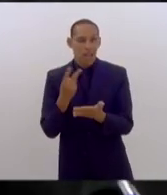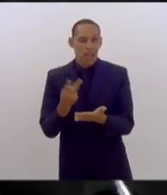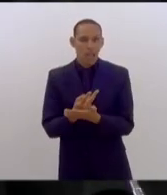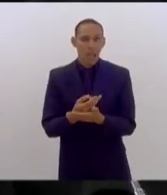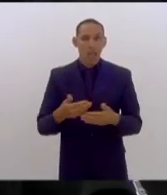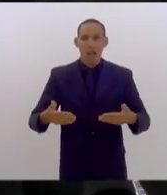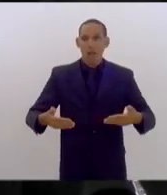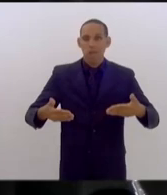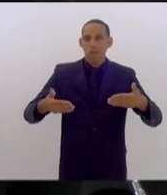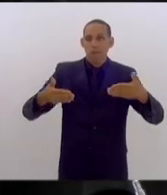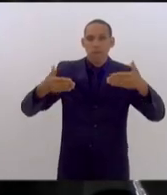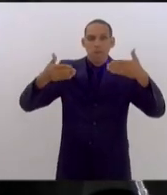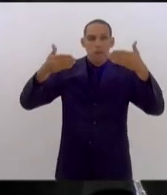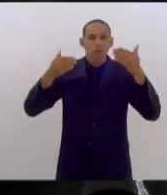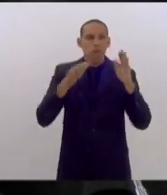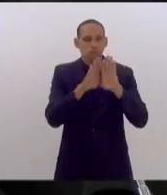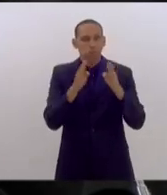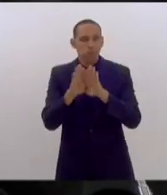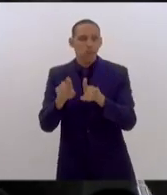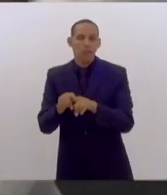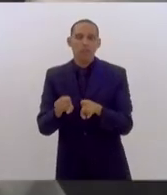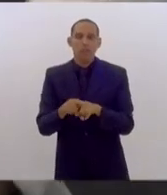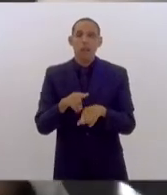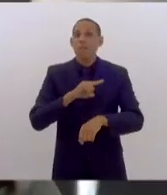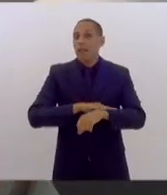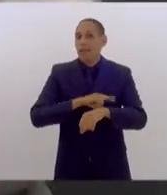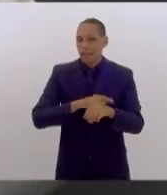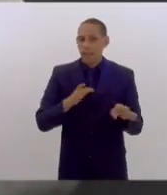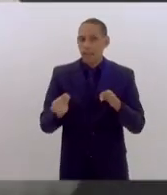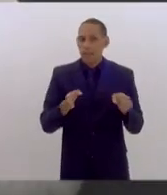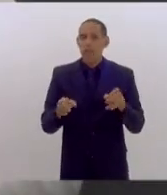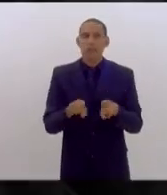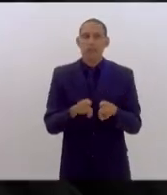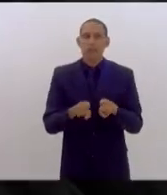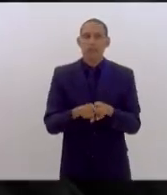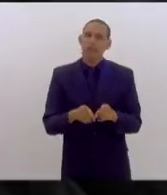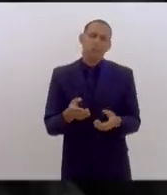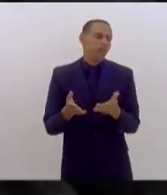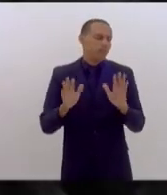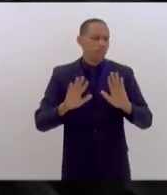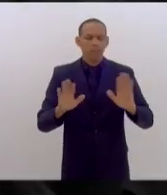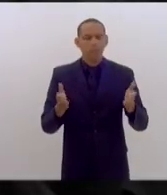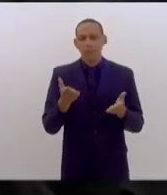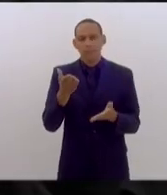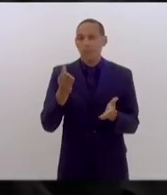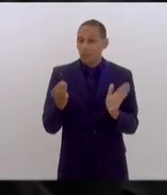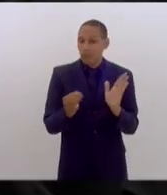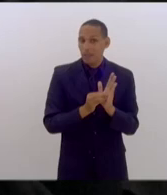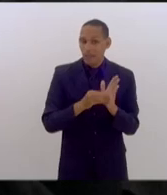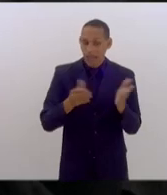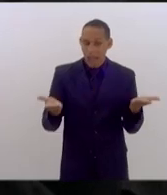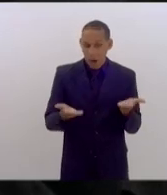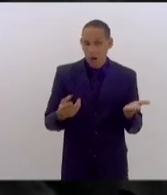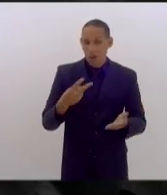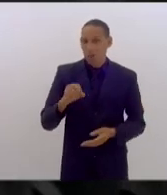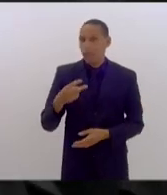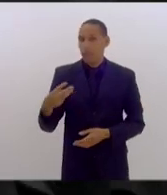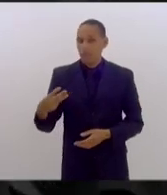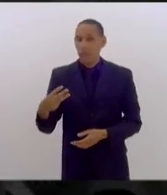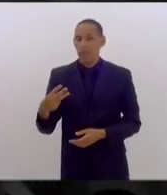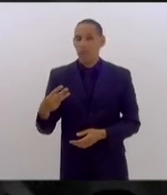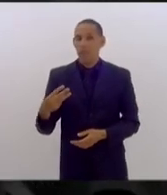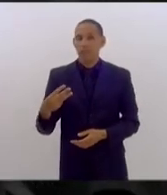muros tudo aquilo que o relatório banheiro e acessibilidade isso isto neste 2023